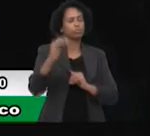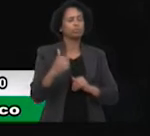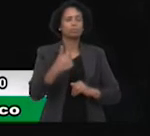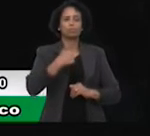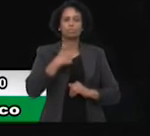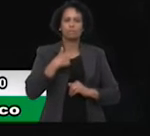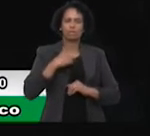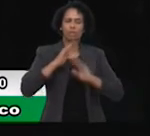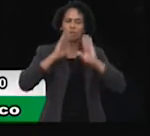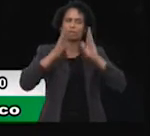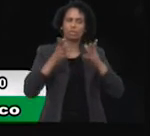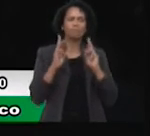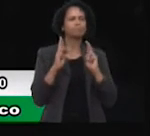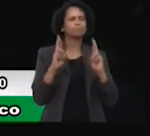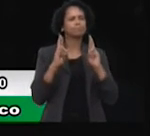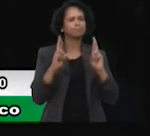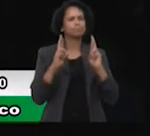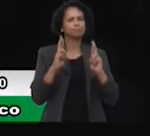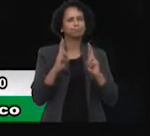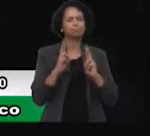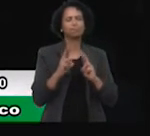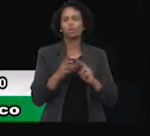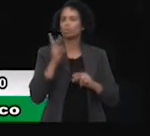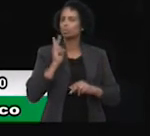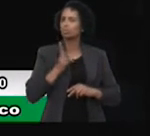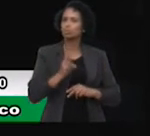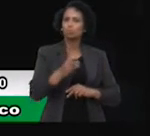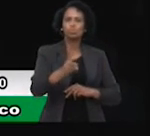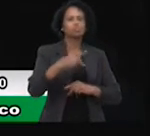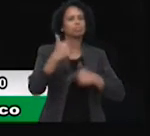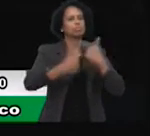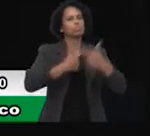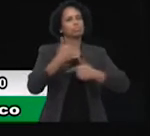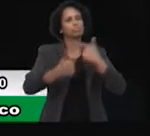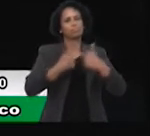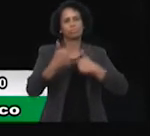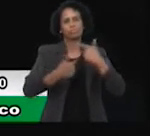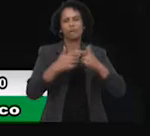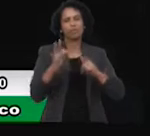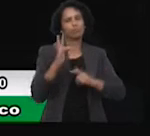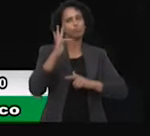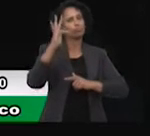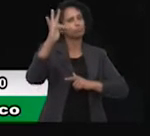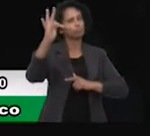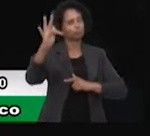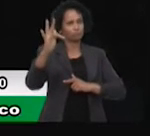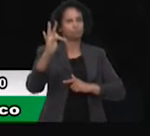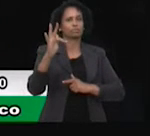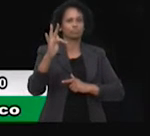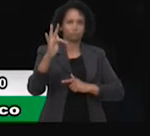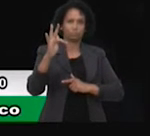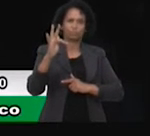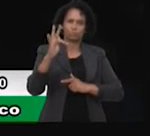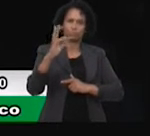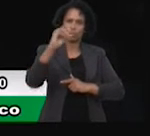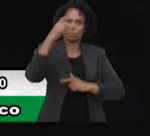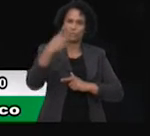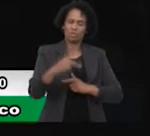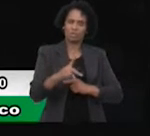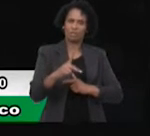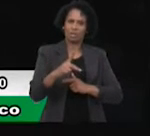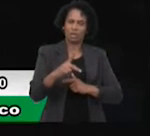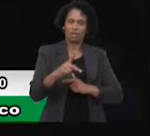Vossa Excelência que possa dar continuidade a todo esse trabalho e, quem sabe, futuramente estar representando também a nossa cidade em